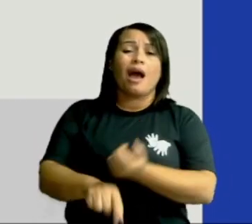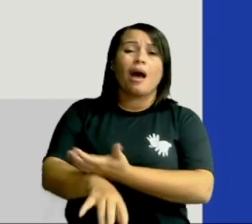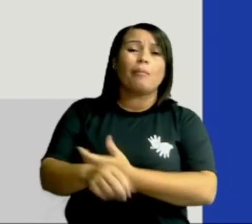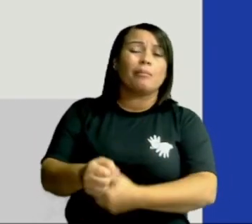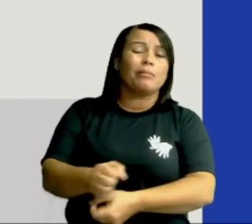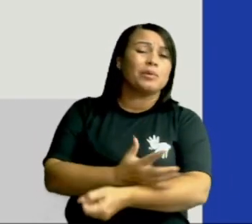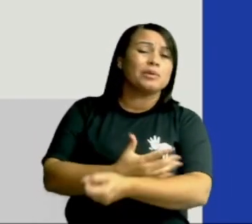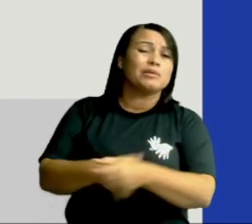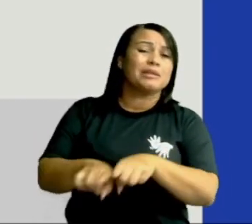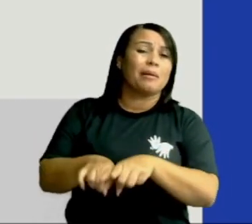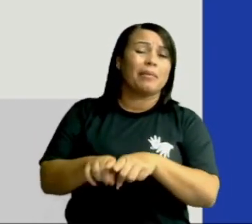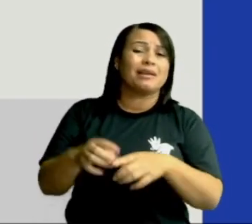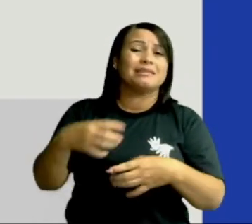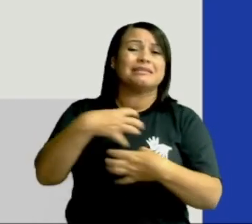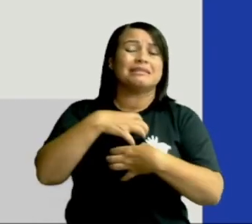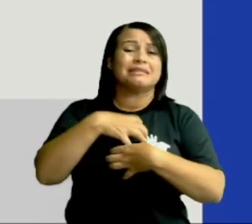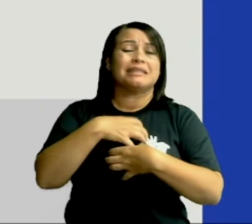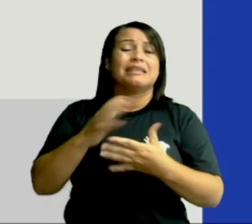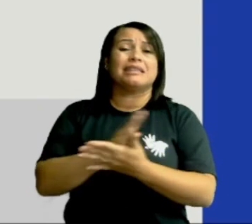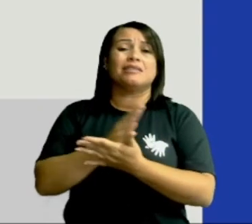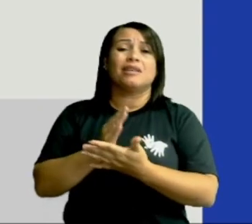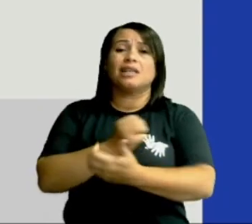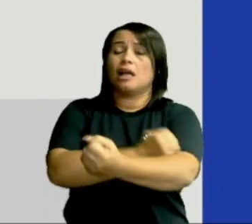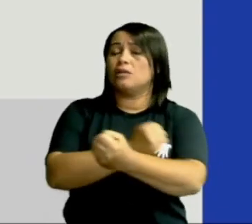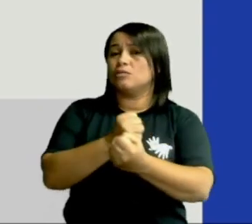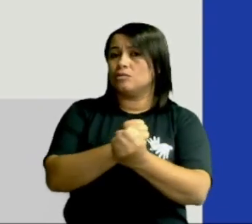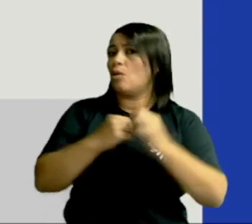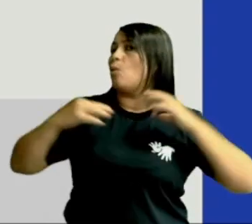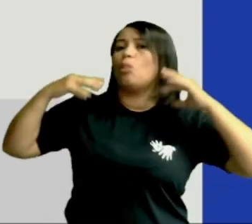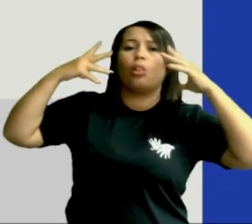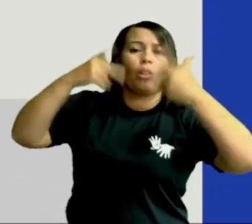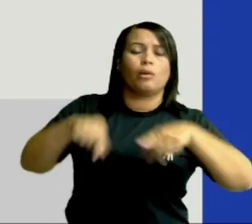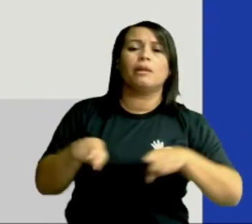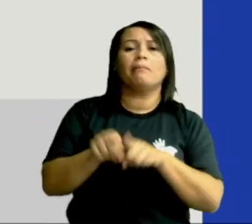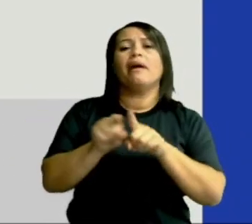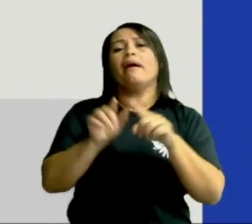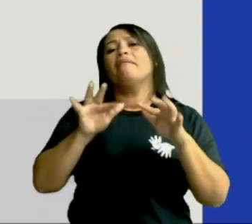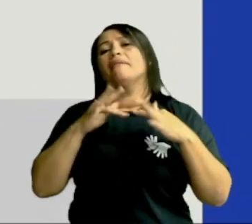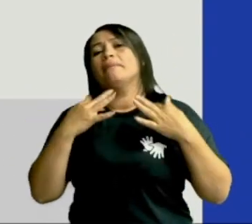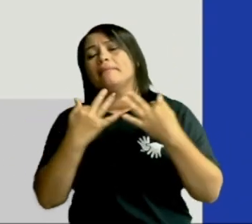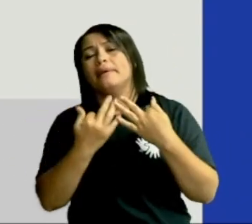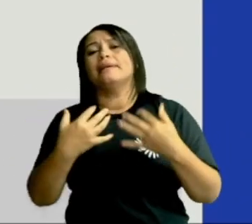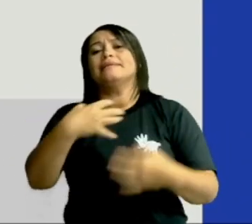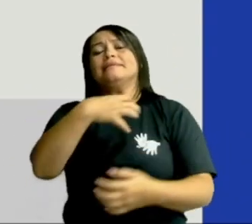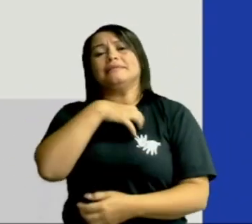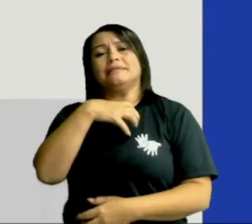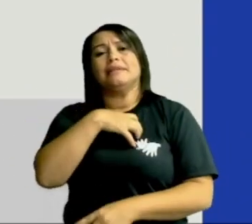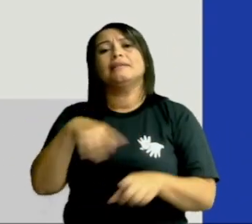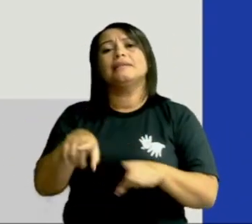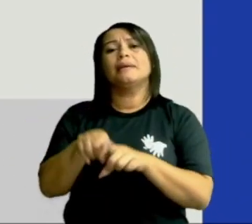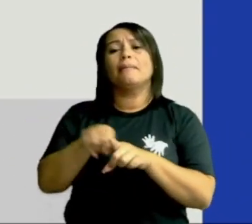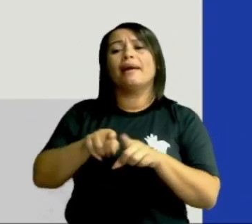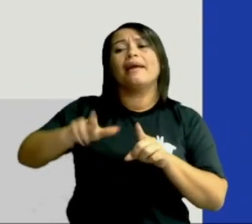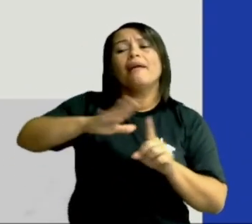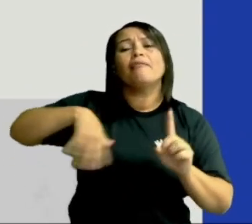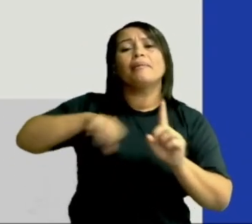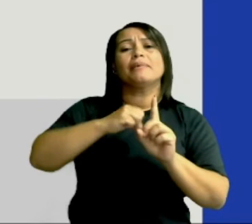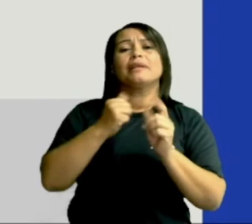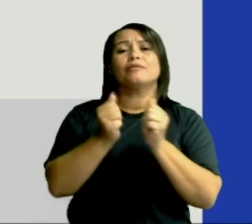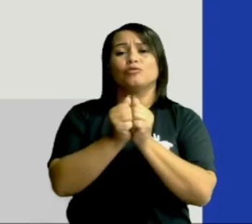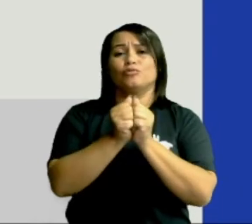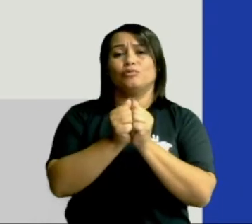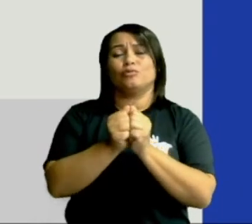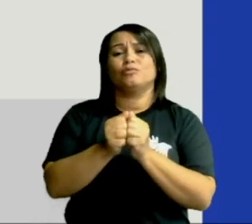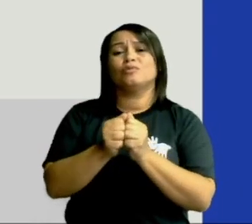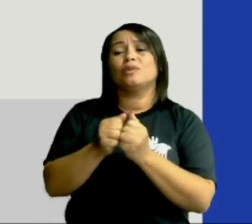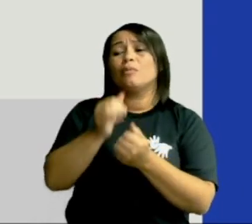A pessoa que é dependente química não prejudica só a si, prejudica toda a sua família, toda pessoa que vive ao seu redor. Todos que